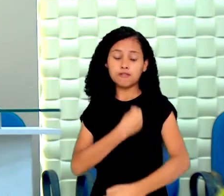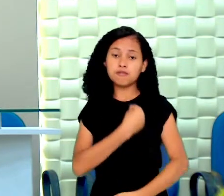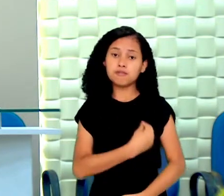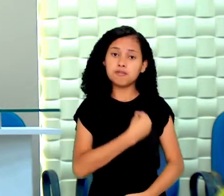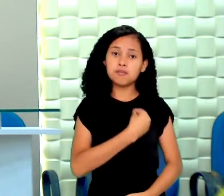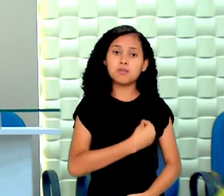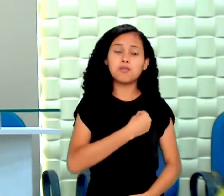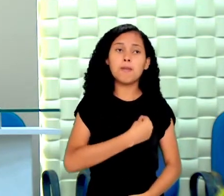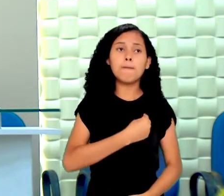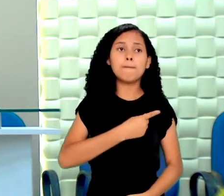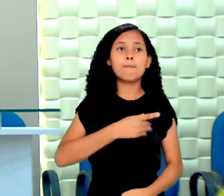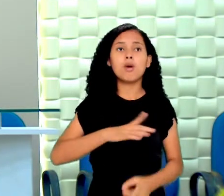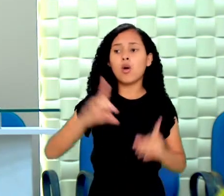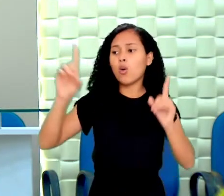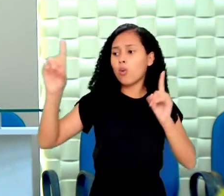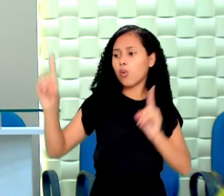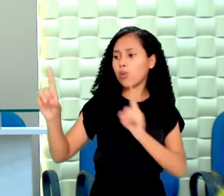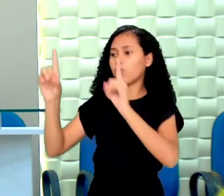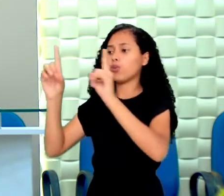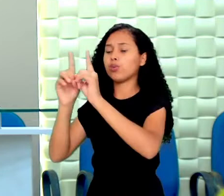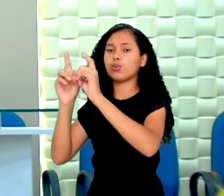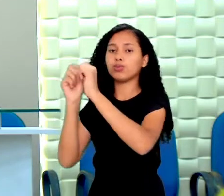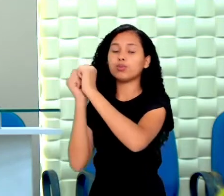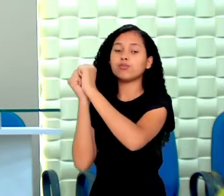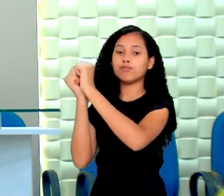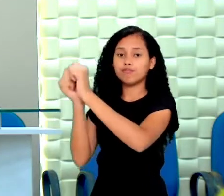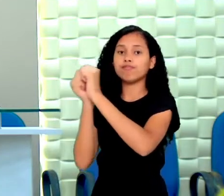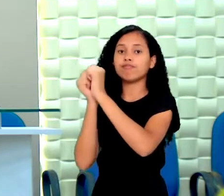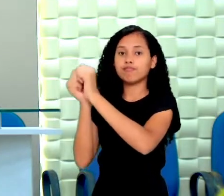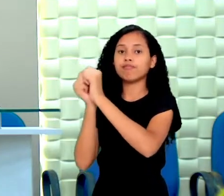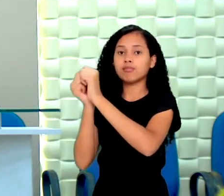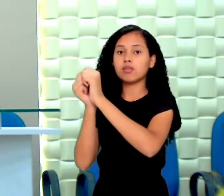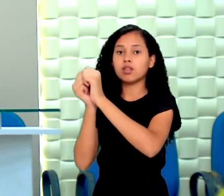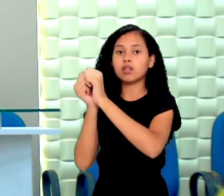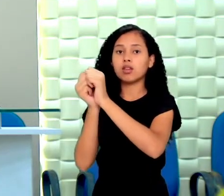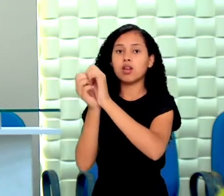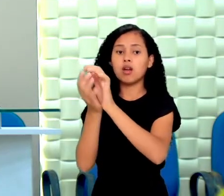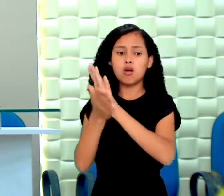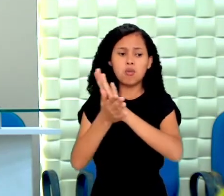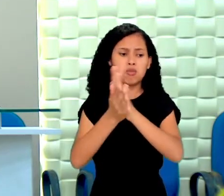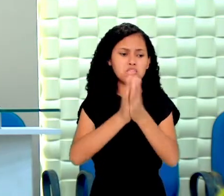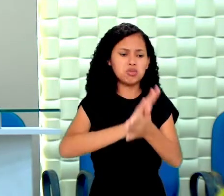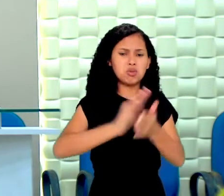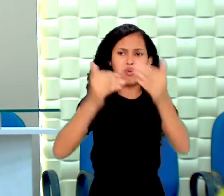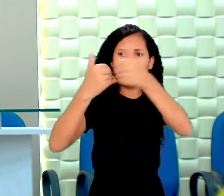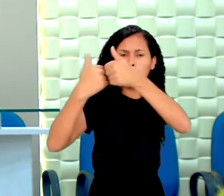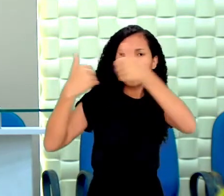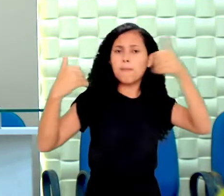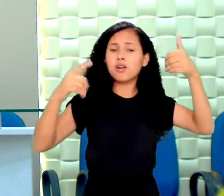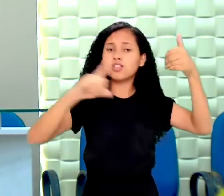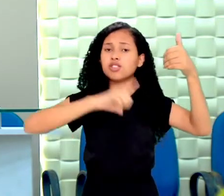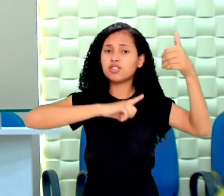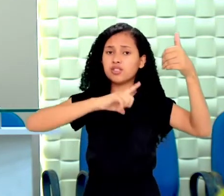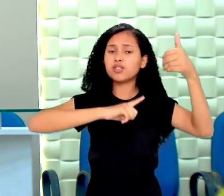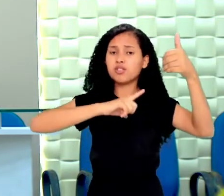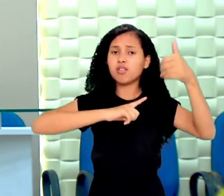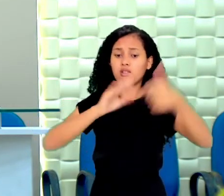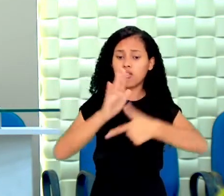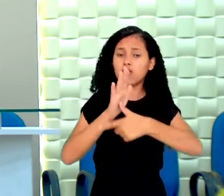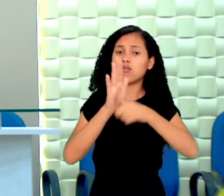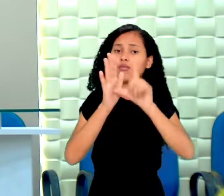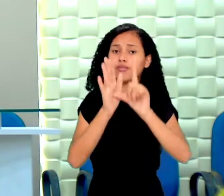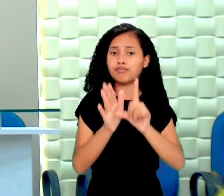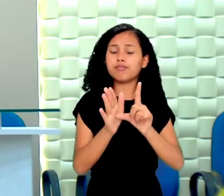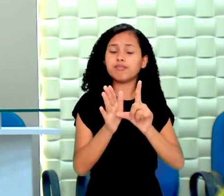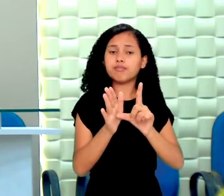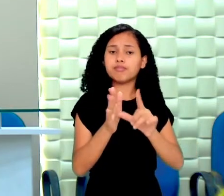Pai, para nos trazer de volta a Deus, para eliminar a separação que havia entre nós e o